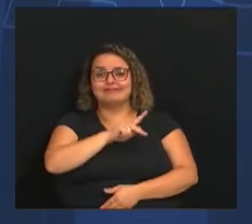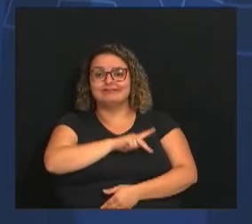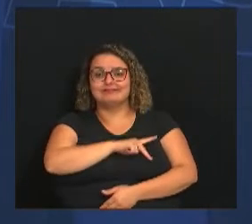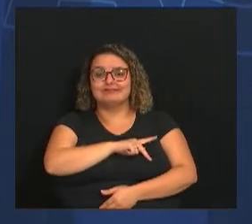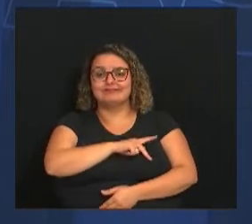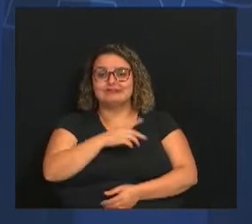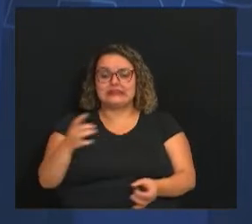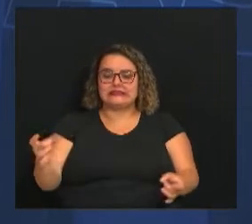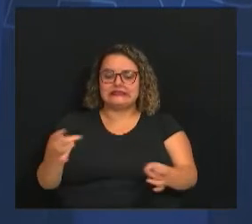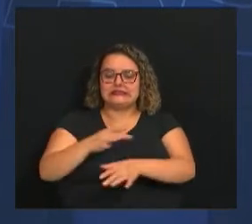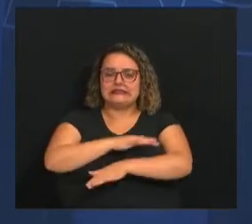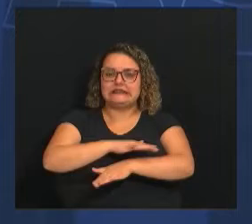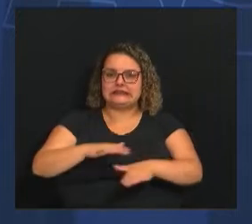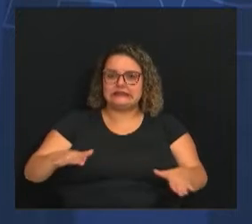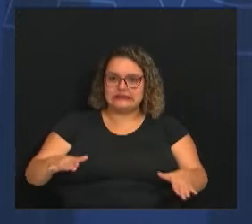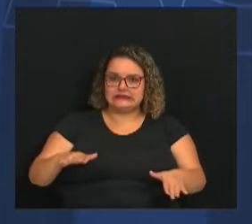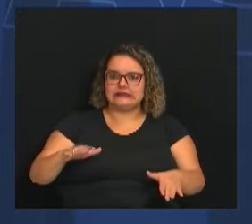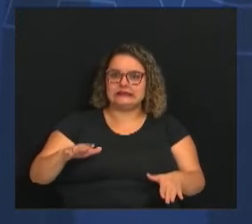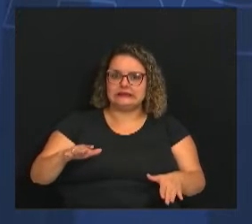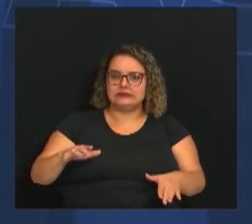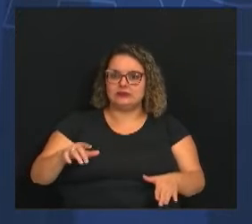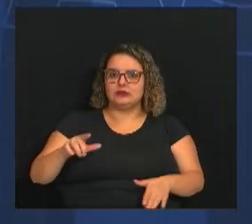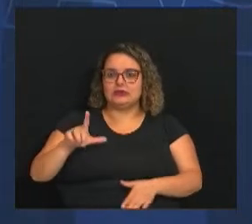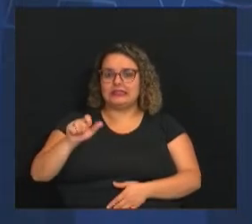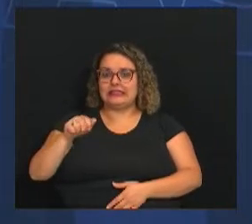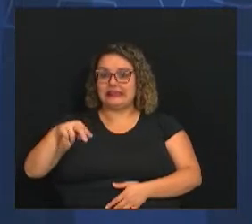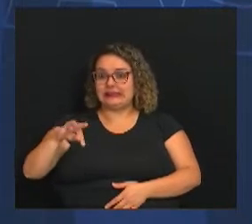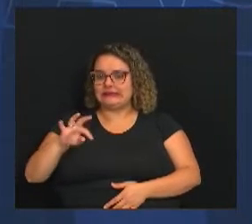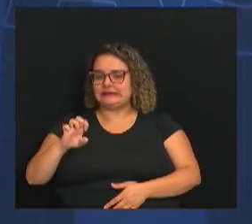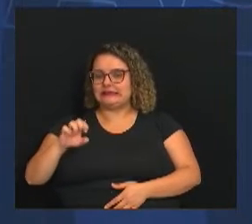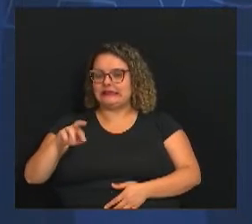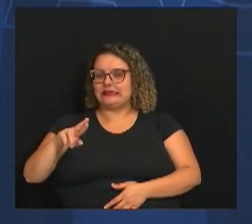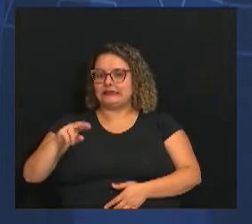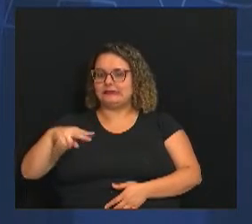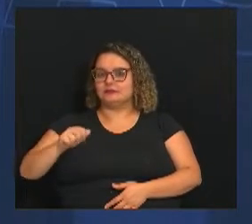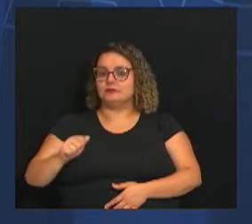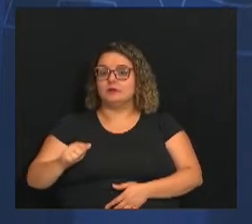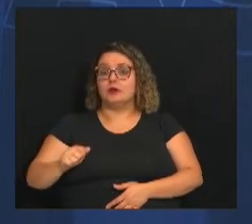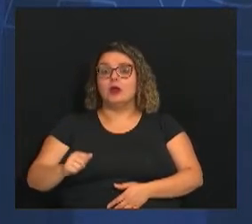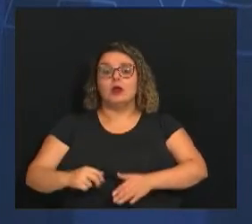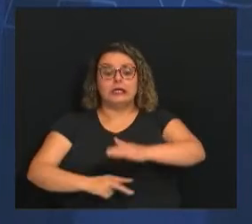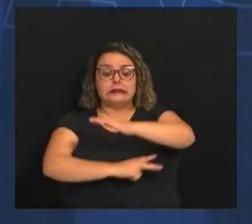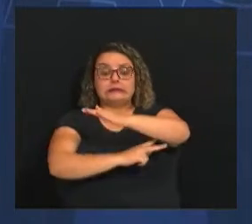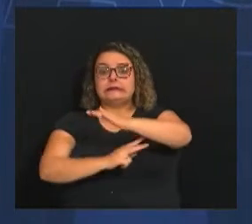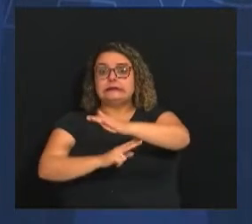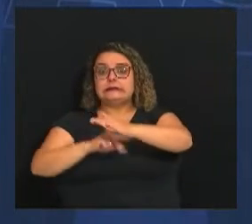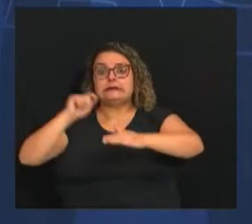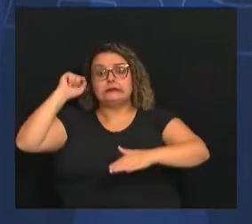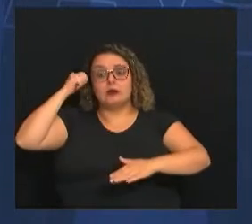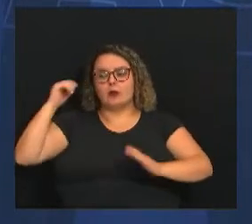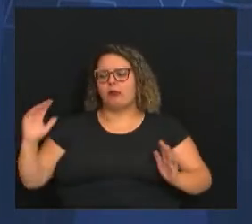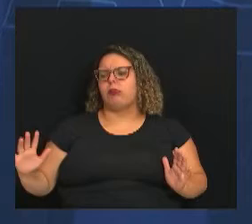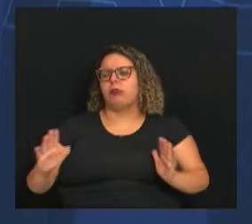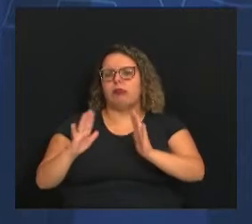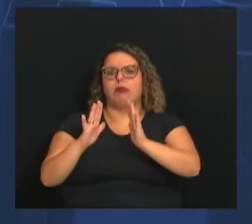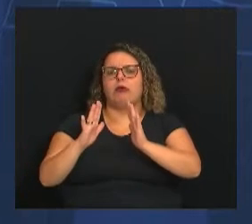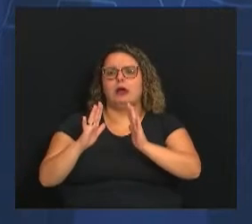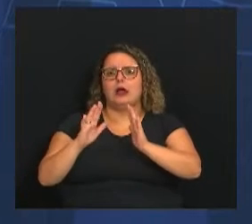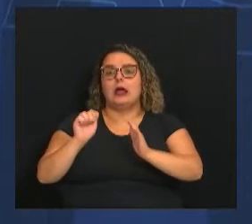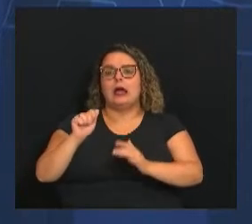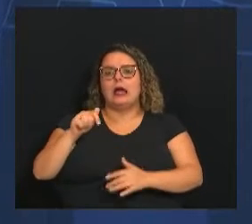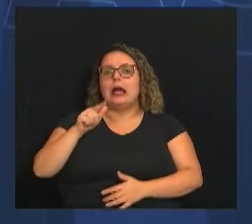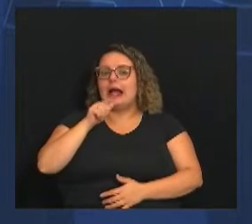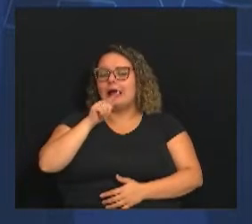a rodada na lanterna do grupo. E no sábado, a Ponte Preta fez um confronto direto contra o Água Santa